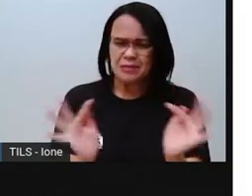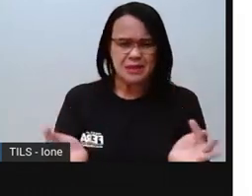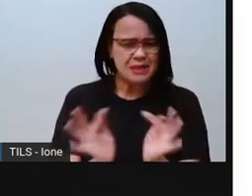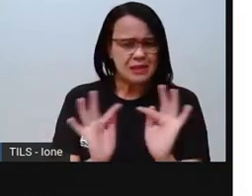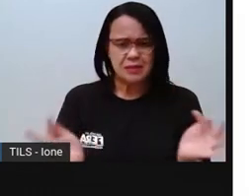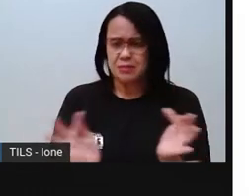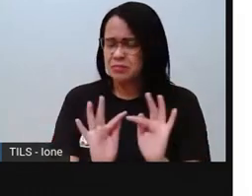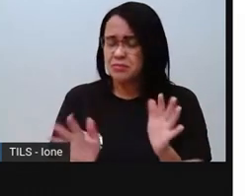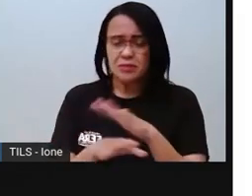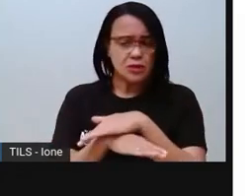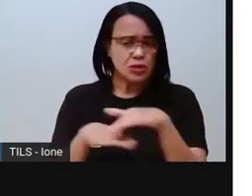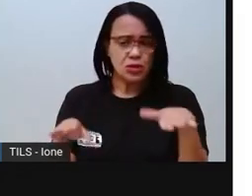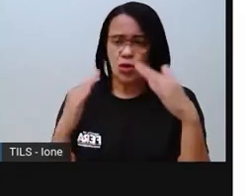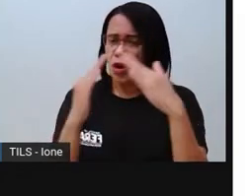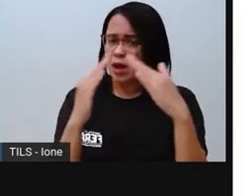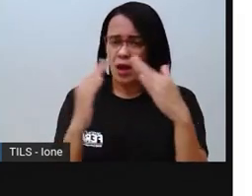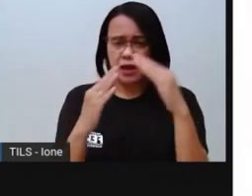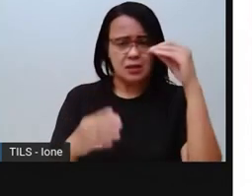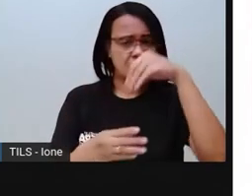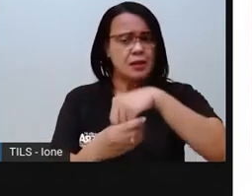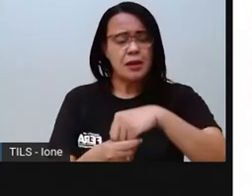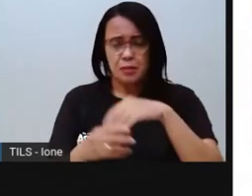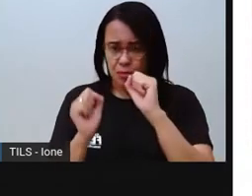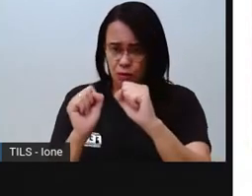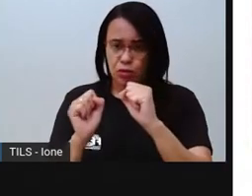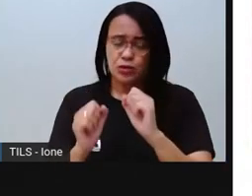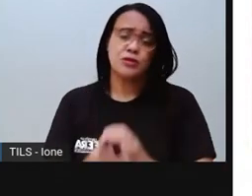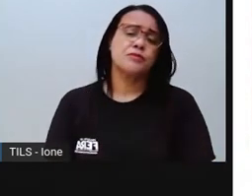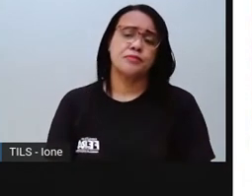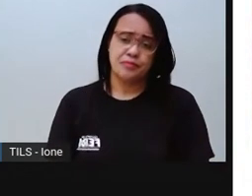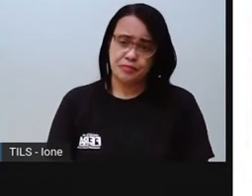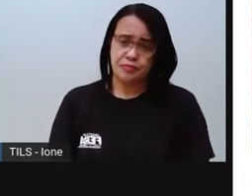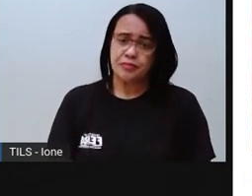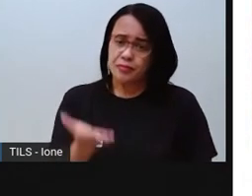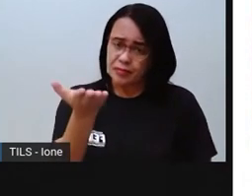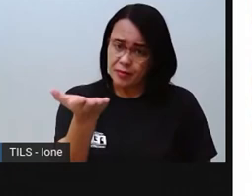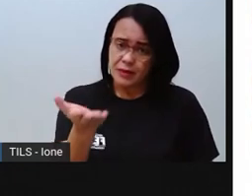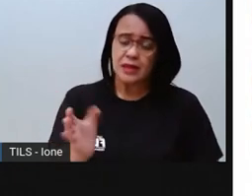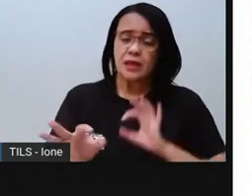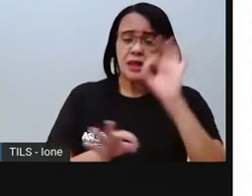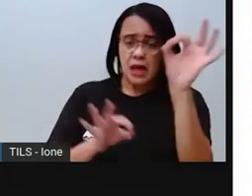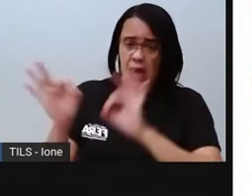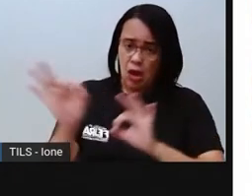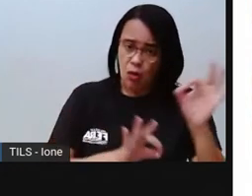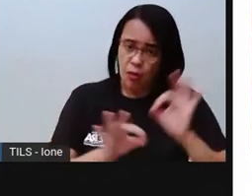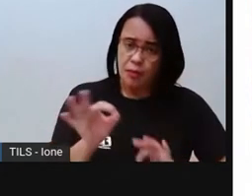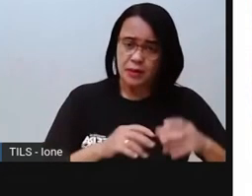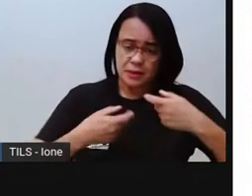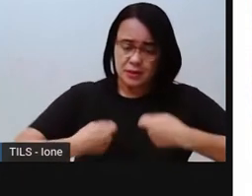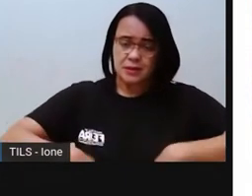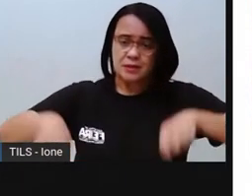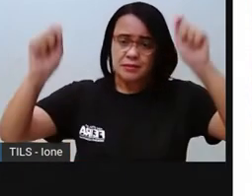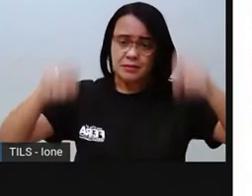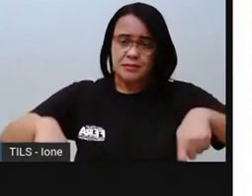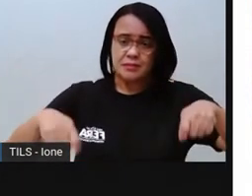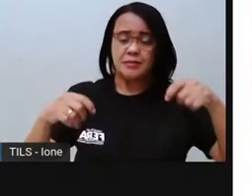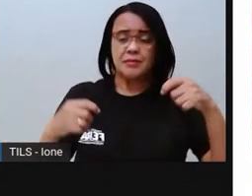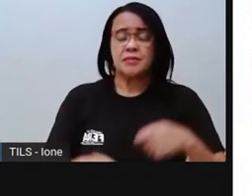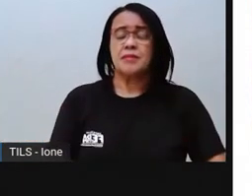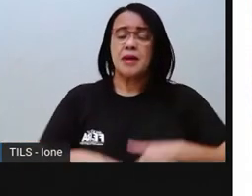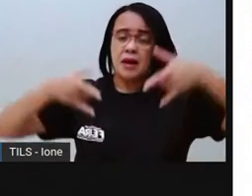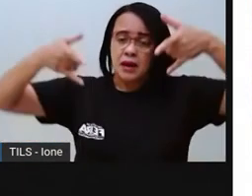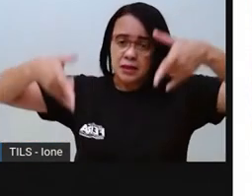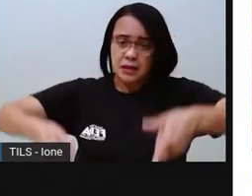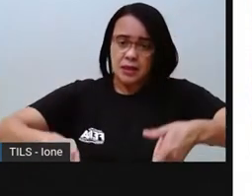em casa. Como a gente já falou aqui, né? Como é que pode ajudar? Arrumando a cama, guardando brinquedo, guardando a